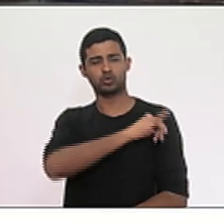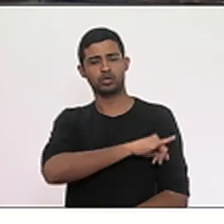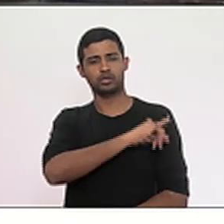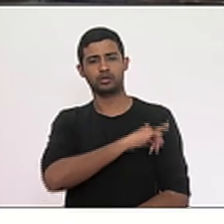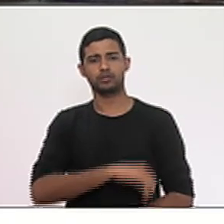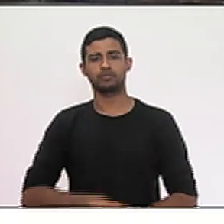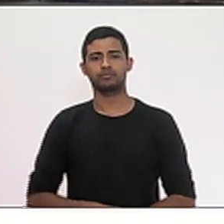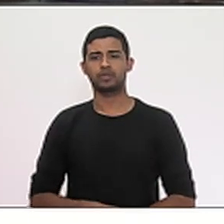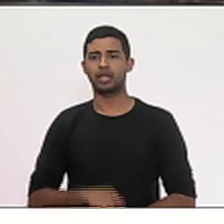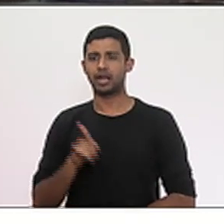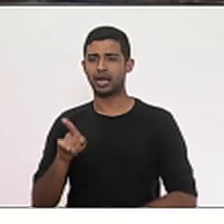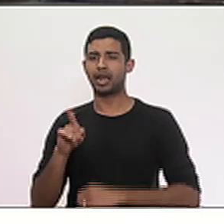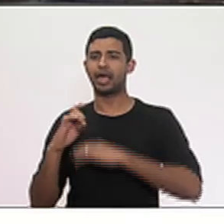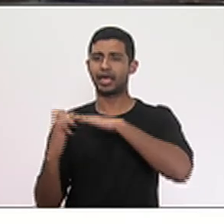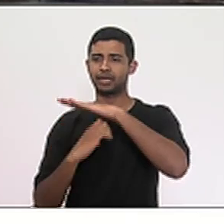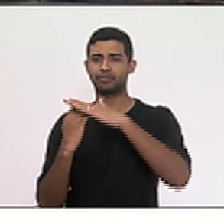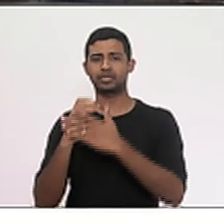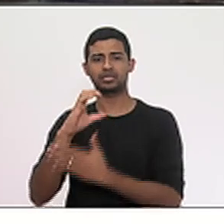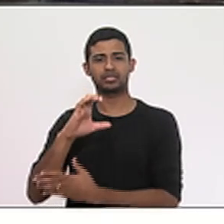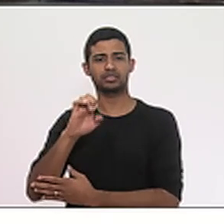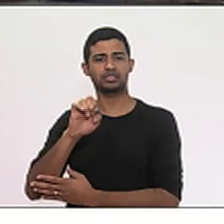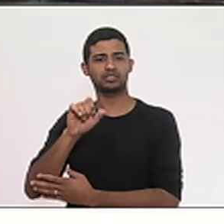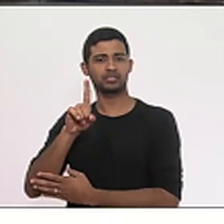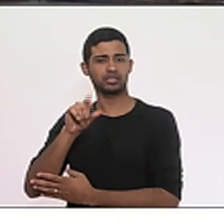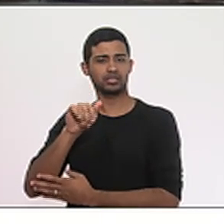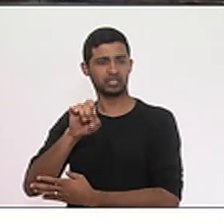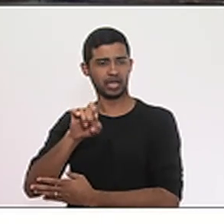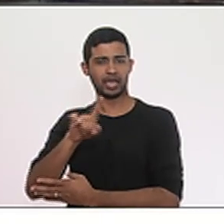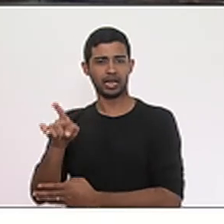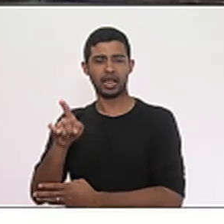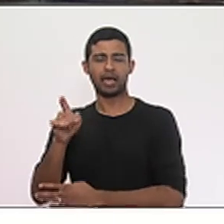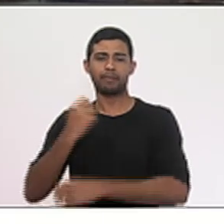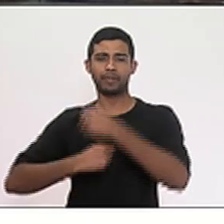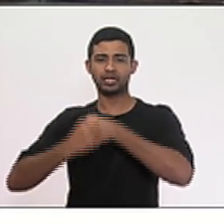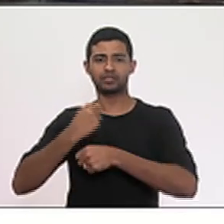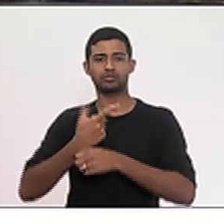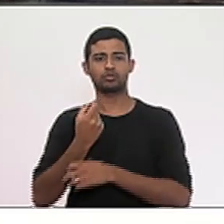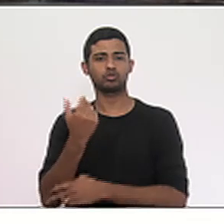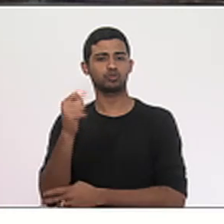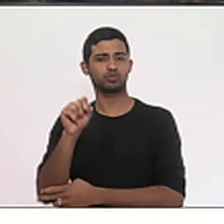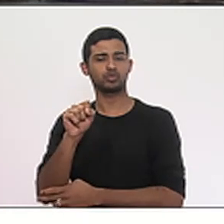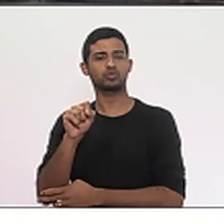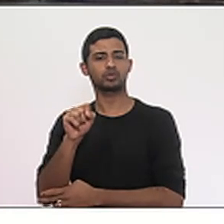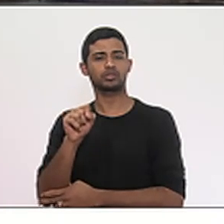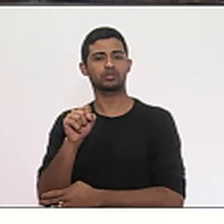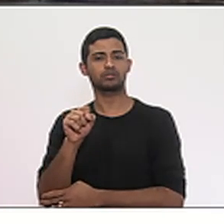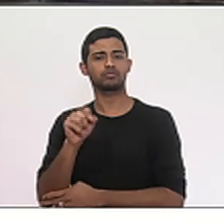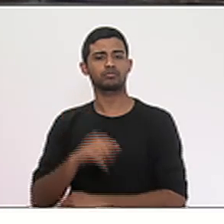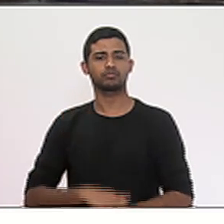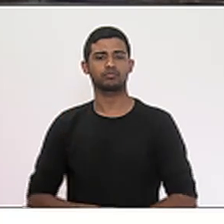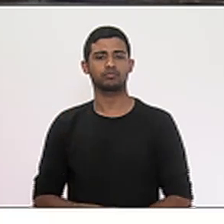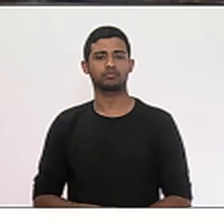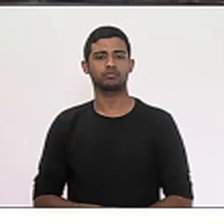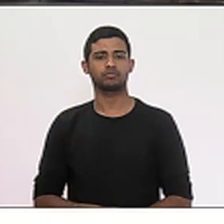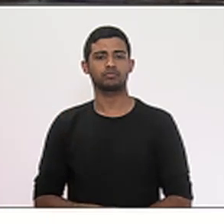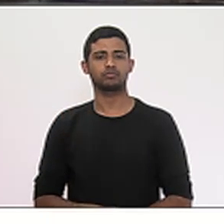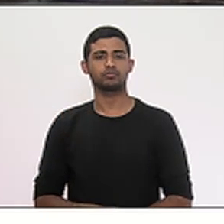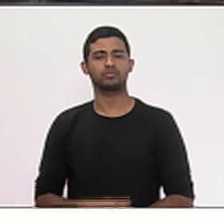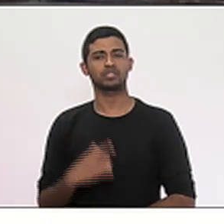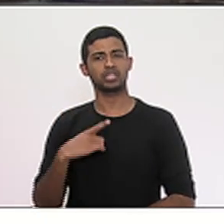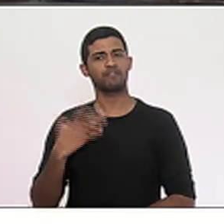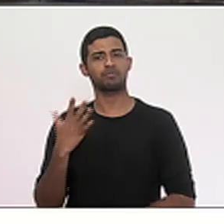A empresa SEDAI, no ano de 2018, ela fechou com rendimento